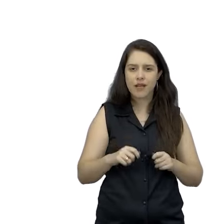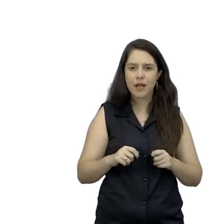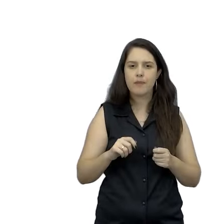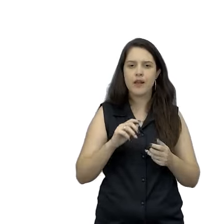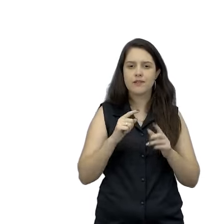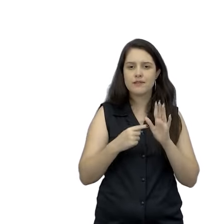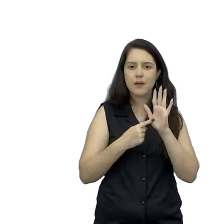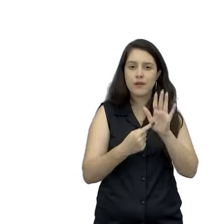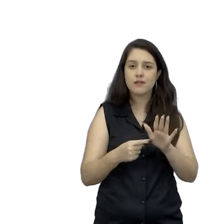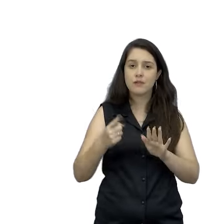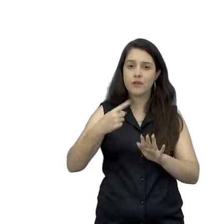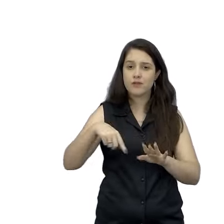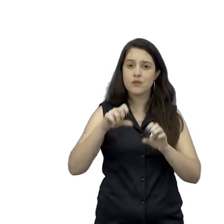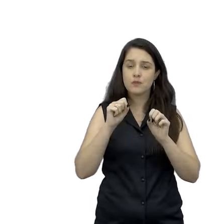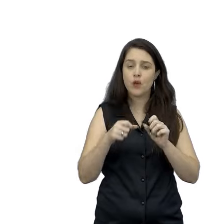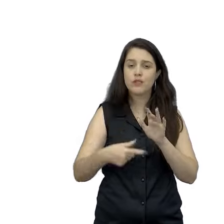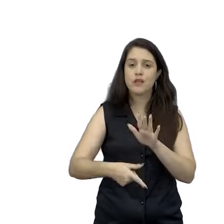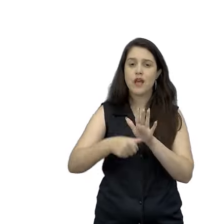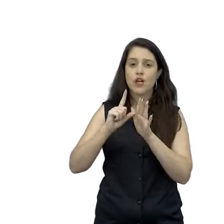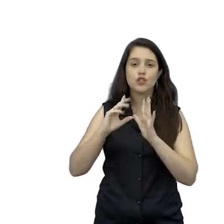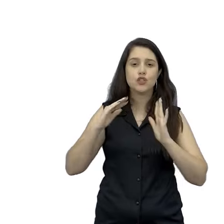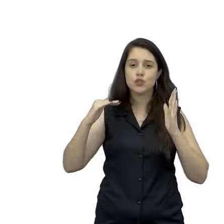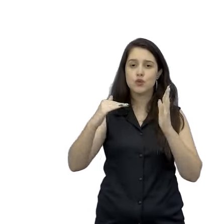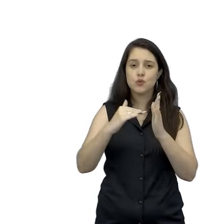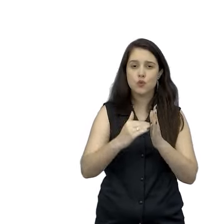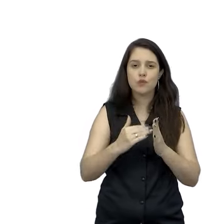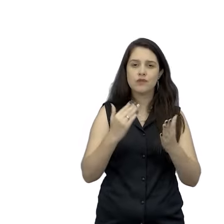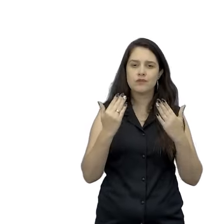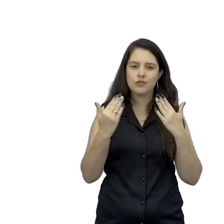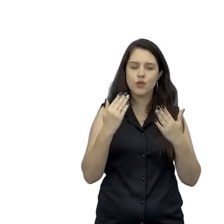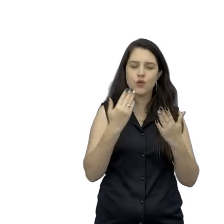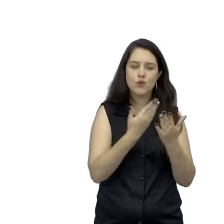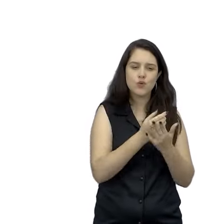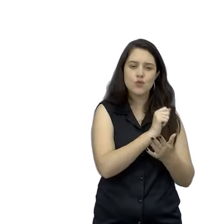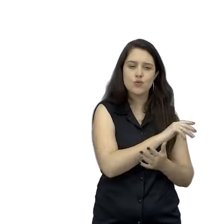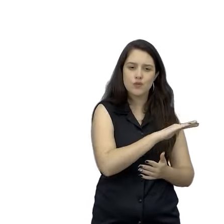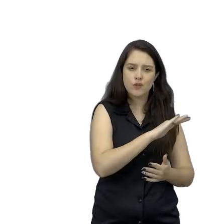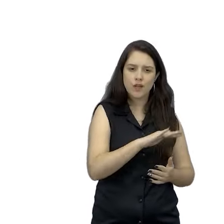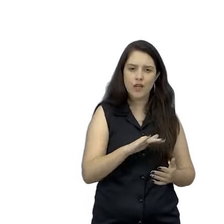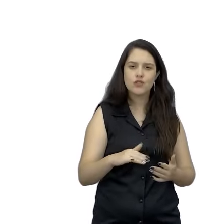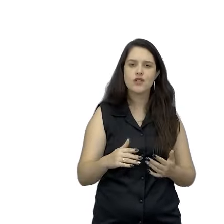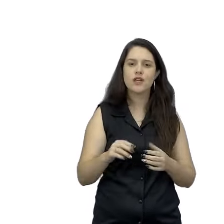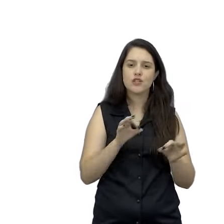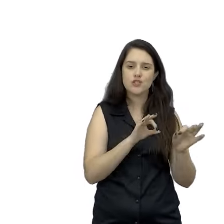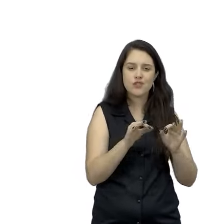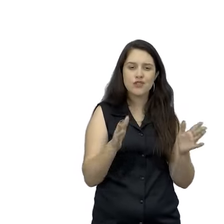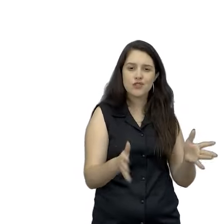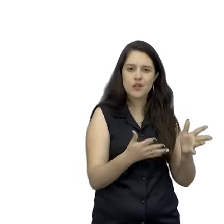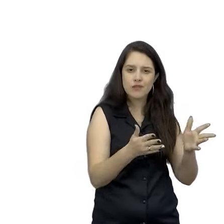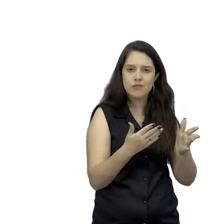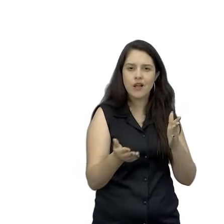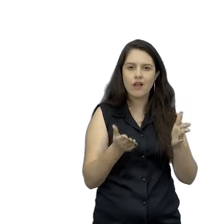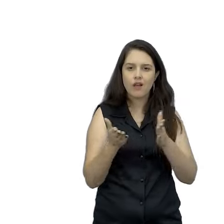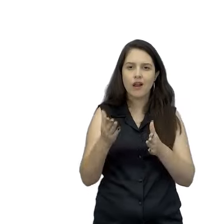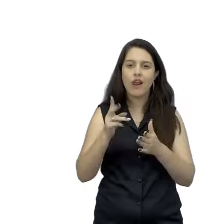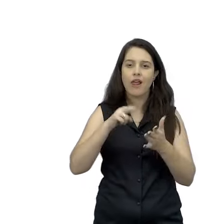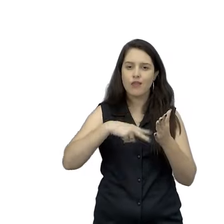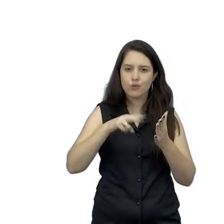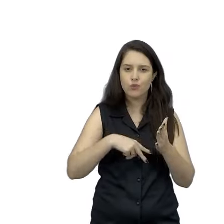para que vocês possam, antes de tudo, encantar os nossos estudantes e direcioná-los, né, para esse mundo da